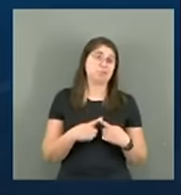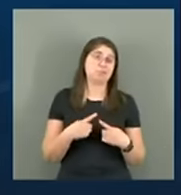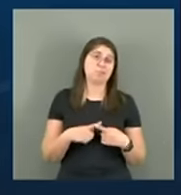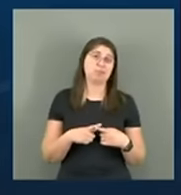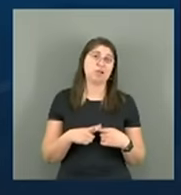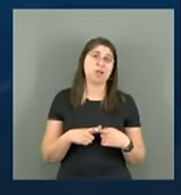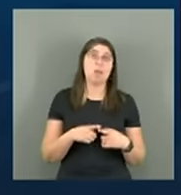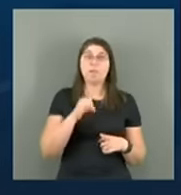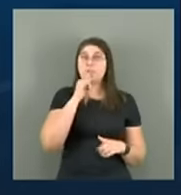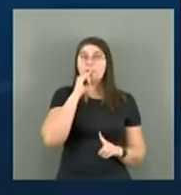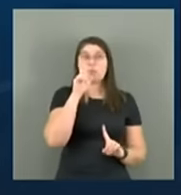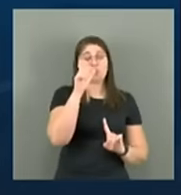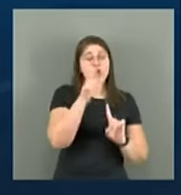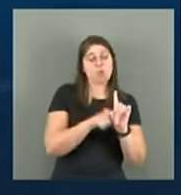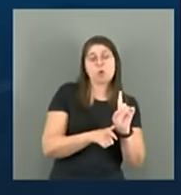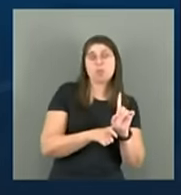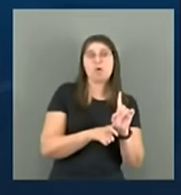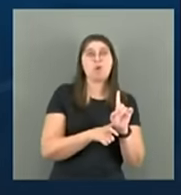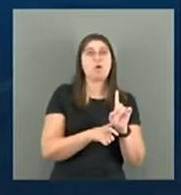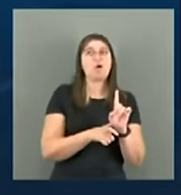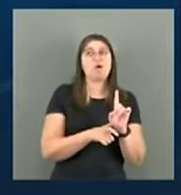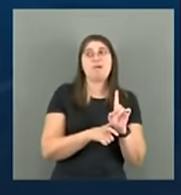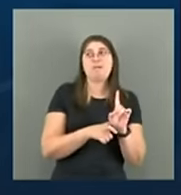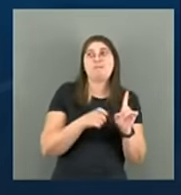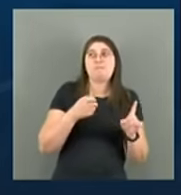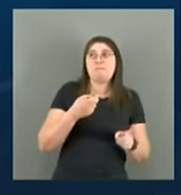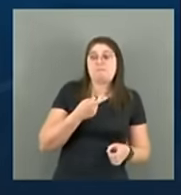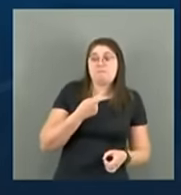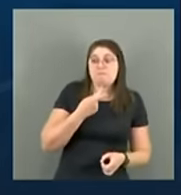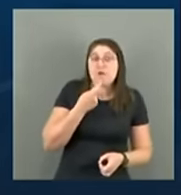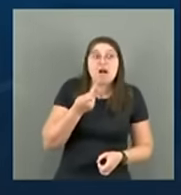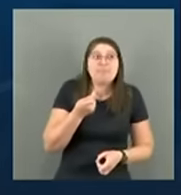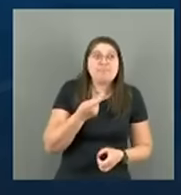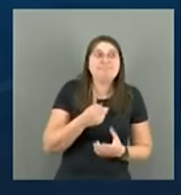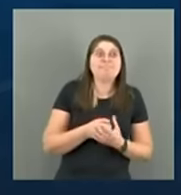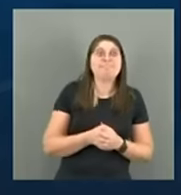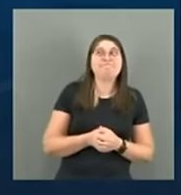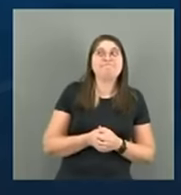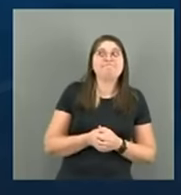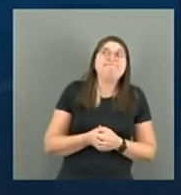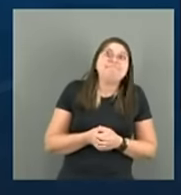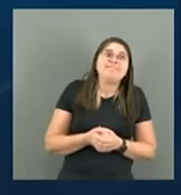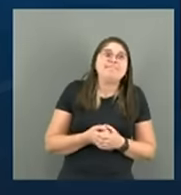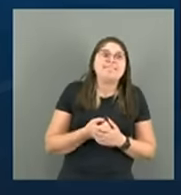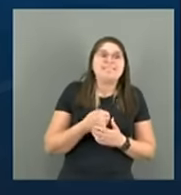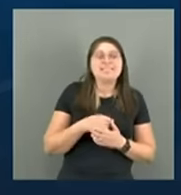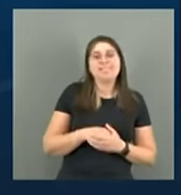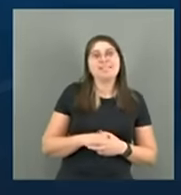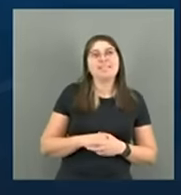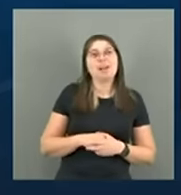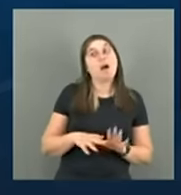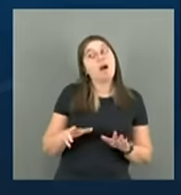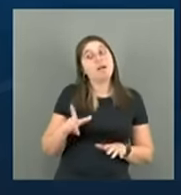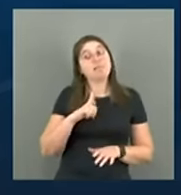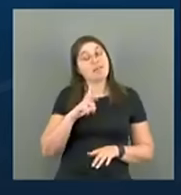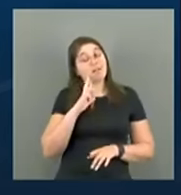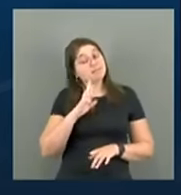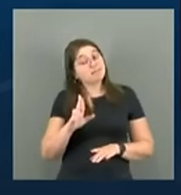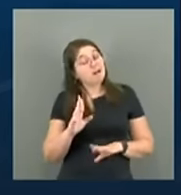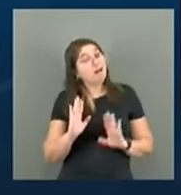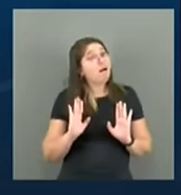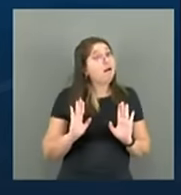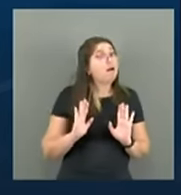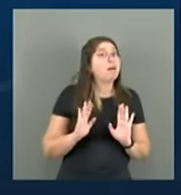o jogador não consegue segurar a boca... E a informação chega e fala, hoje vai ter um resultado ali e o time